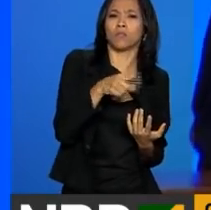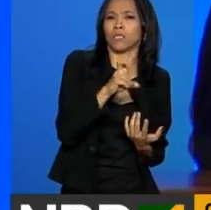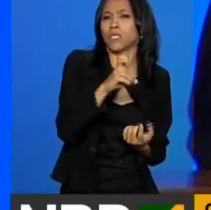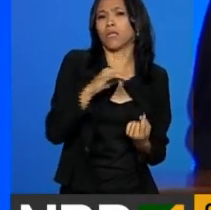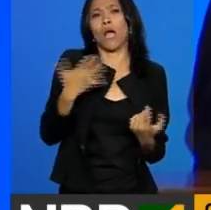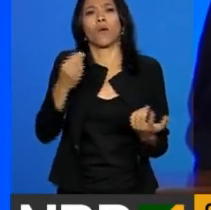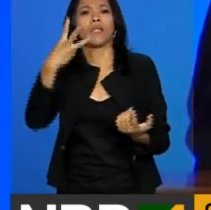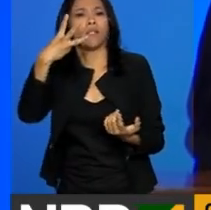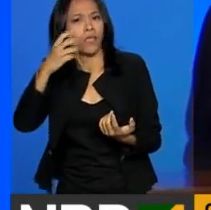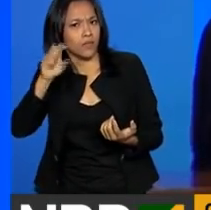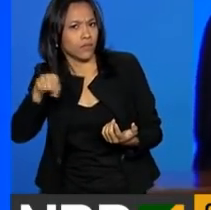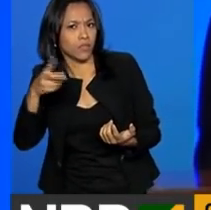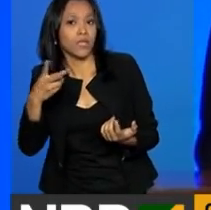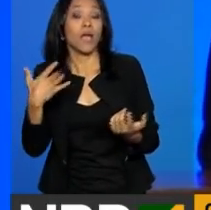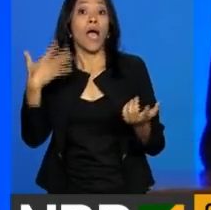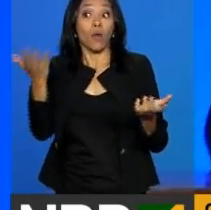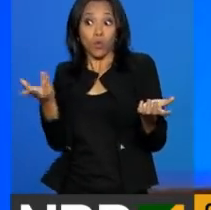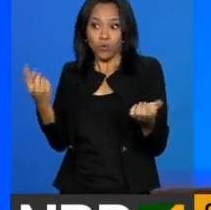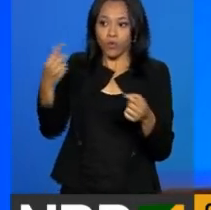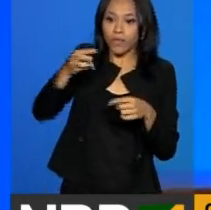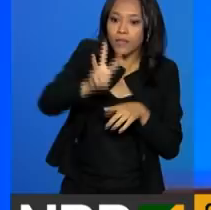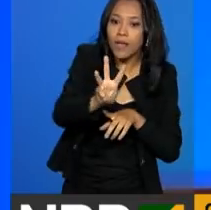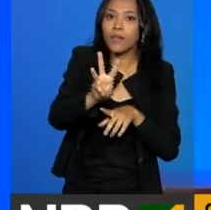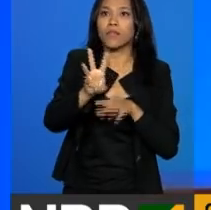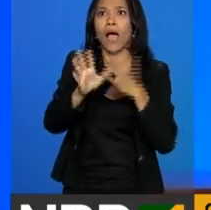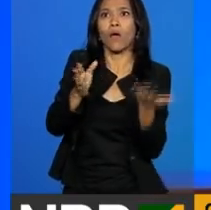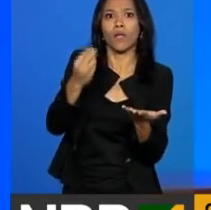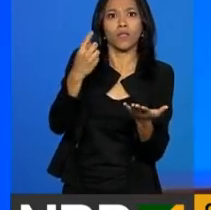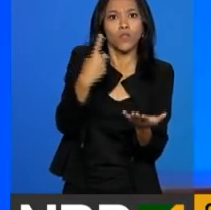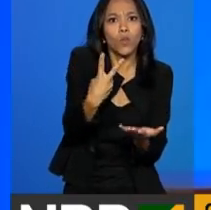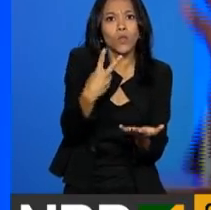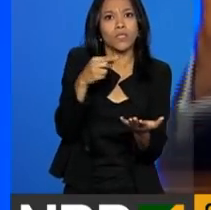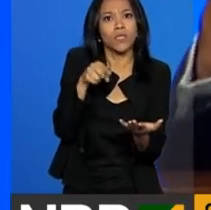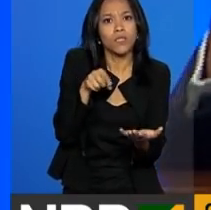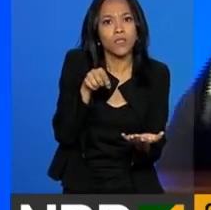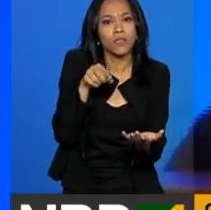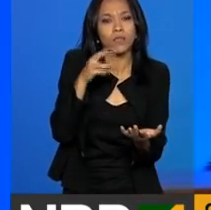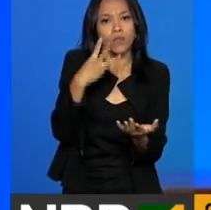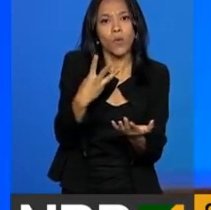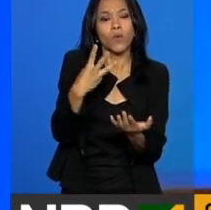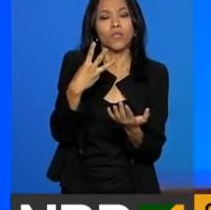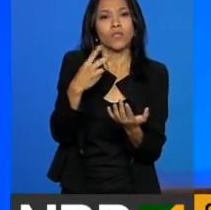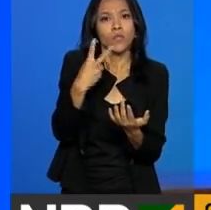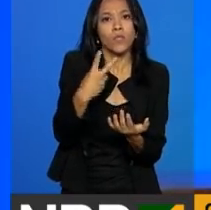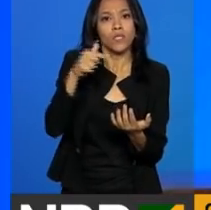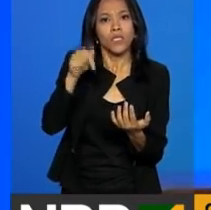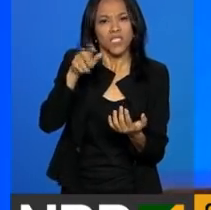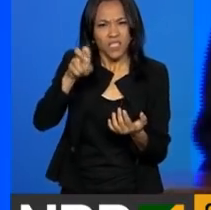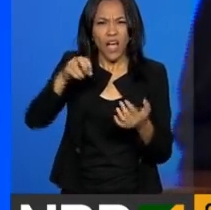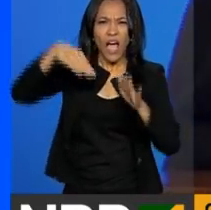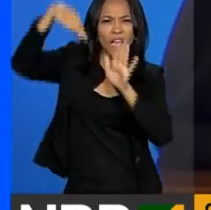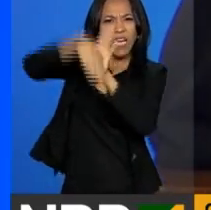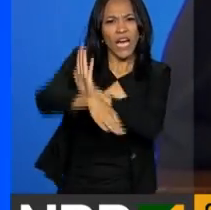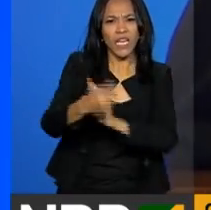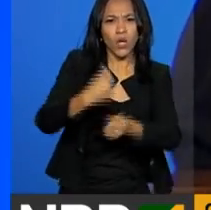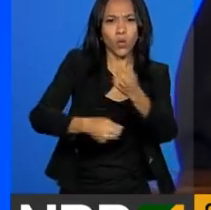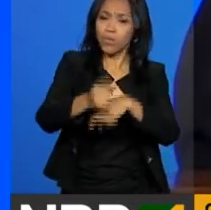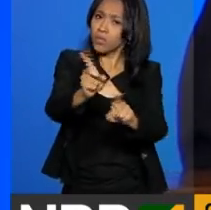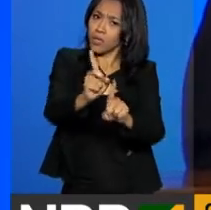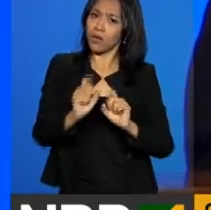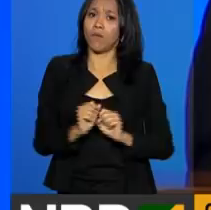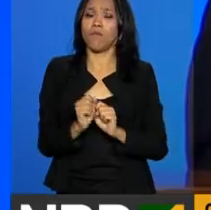e quando fala 3 e vem um novo código vai ser 2 75 mas a economia está caindo caindo não né